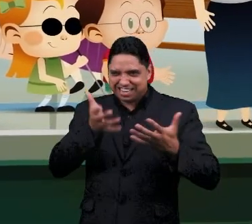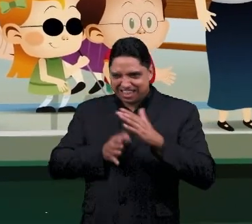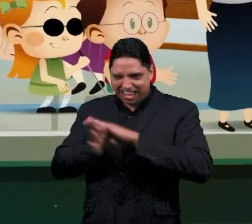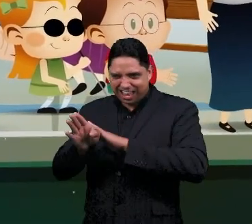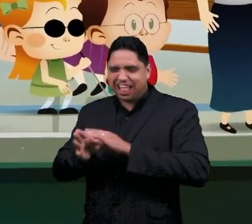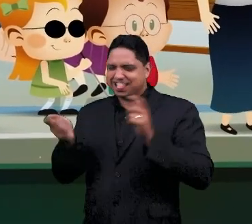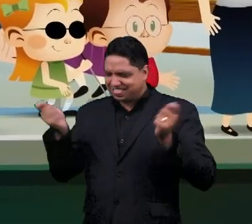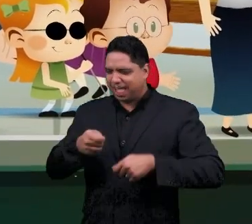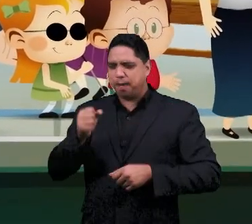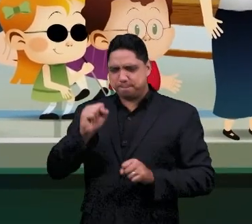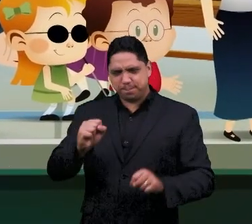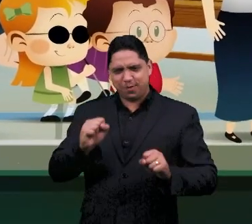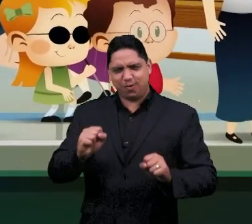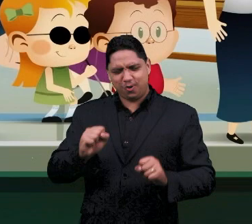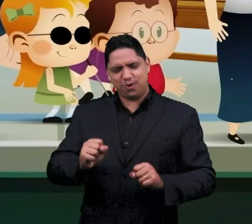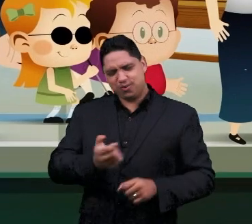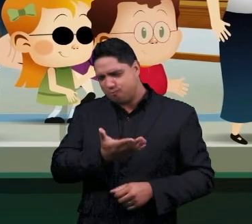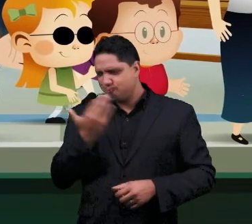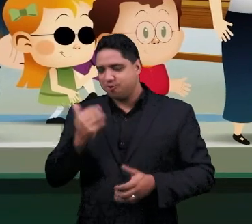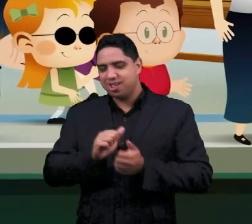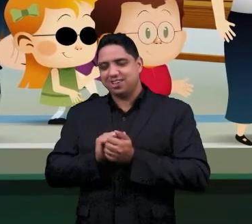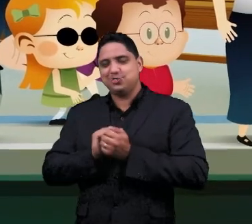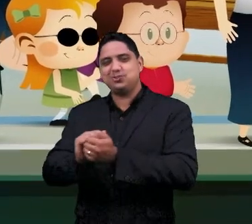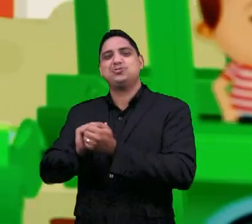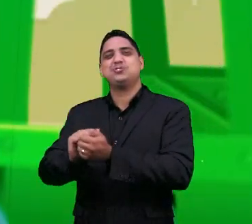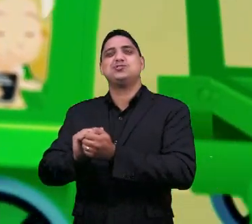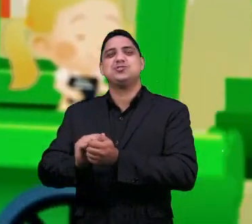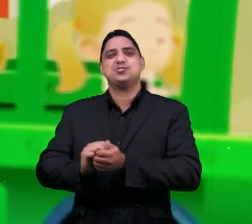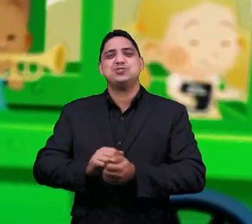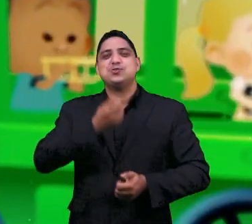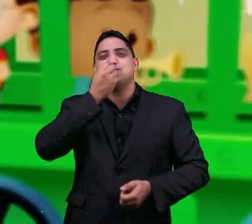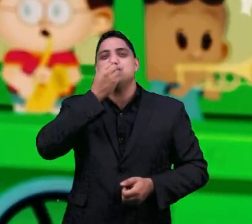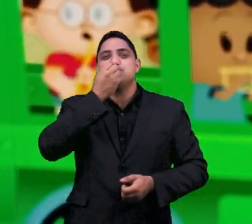que quiserem ter passagem nesse trem.